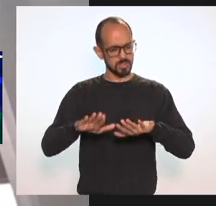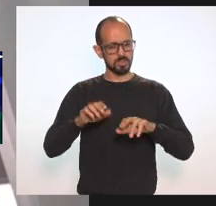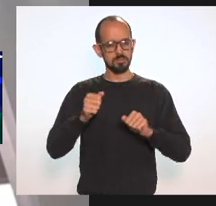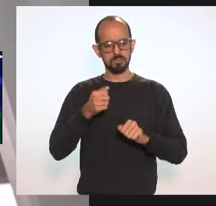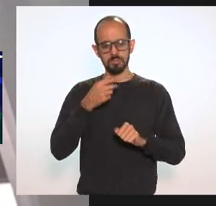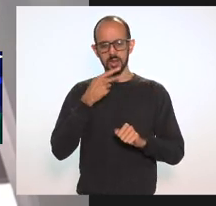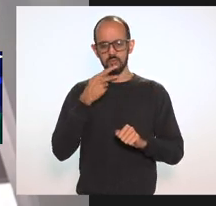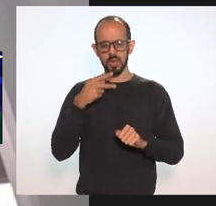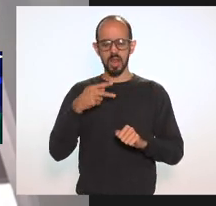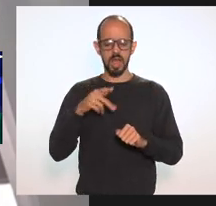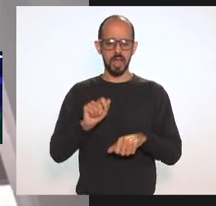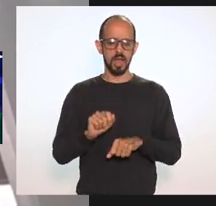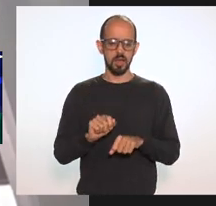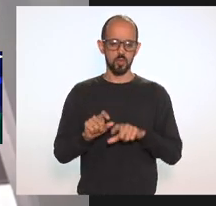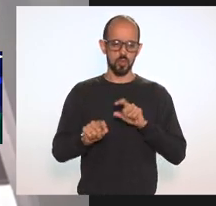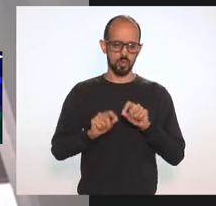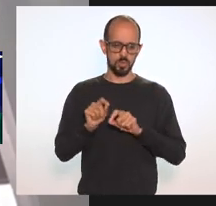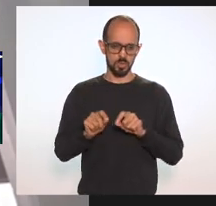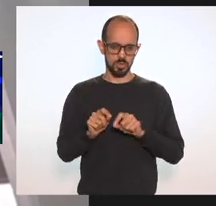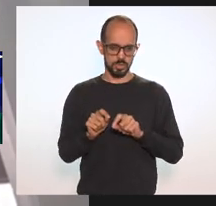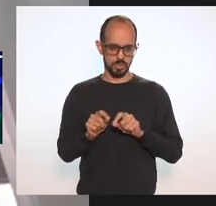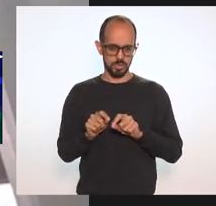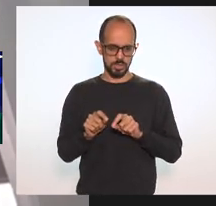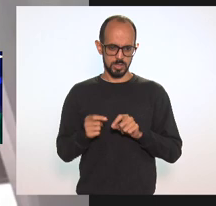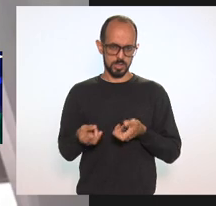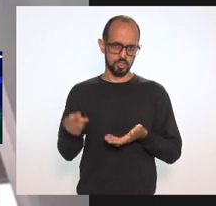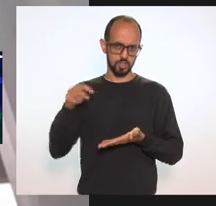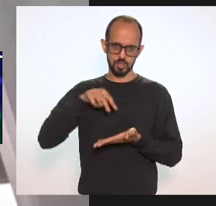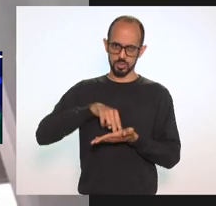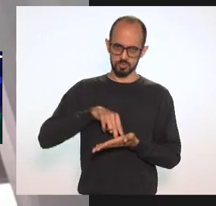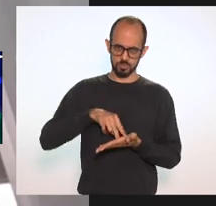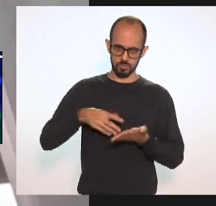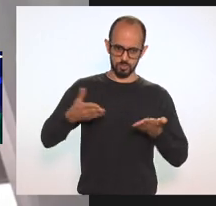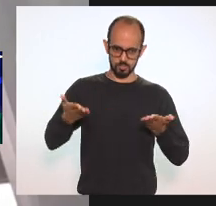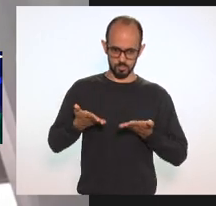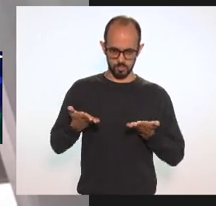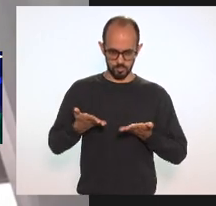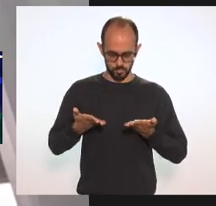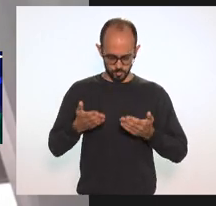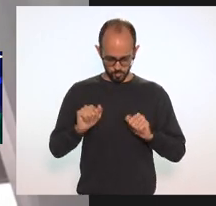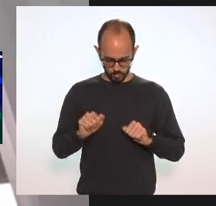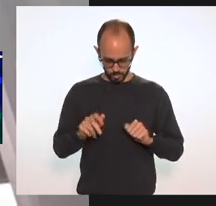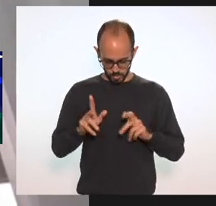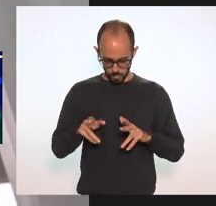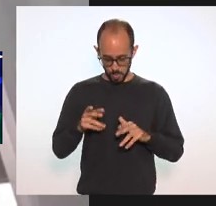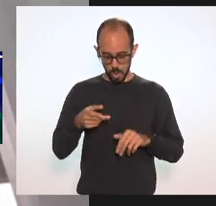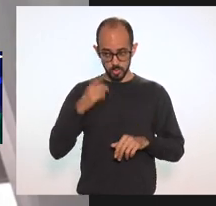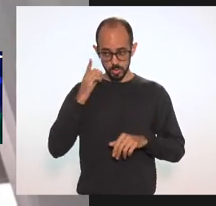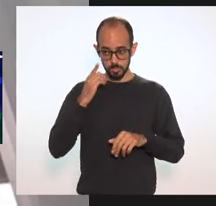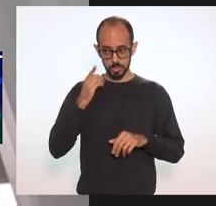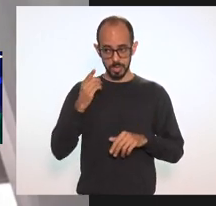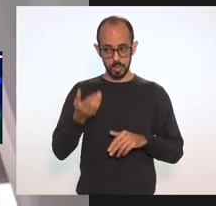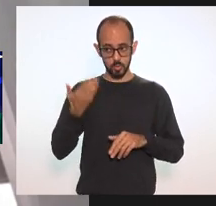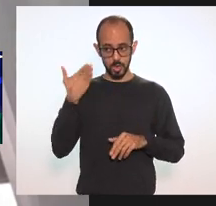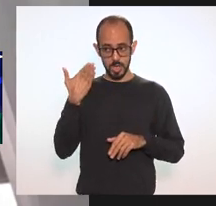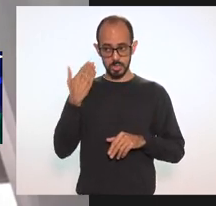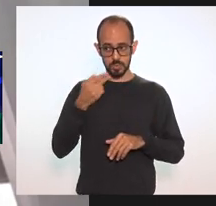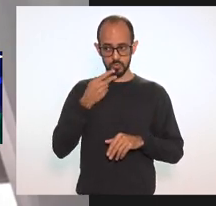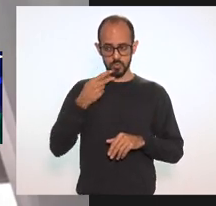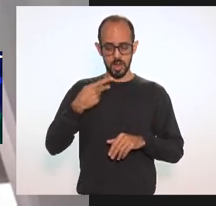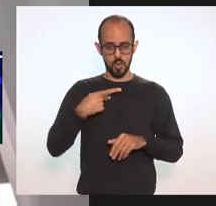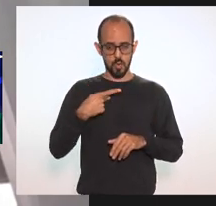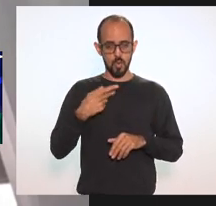discutir a ficar gente hoje tá aqui Como disse o deputado que me antecedeu é